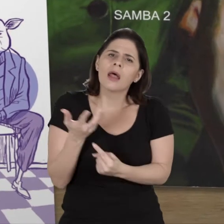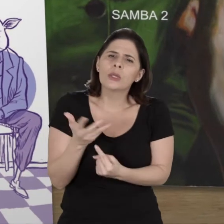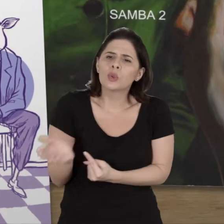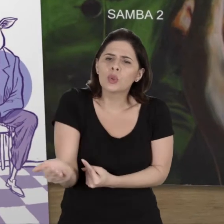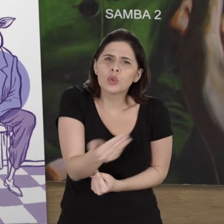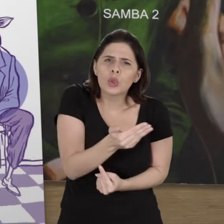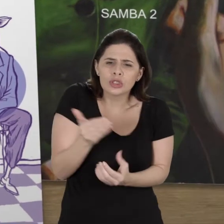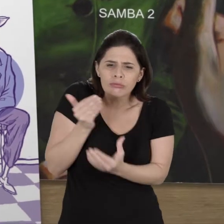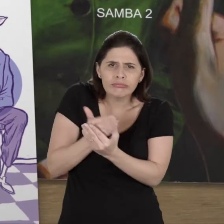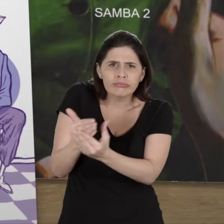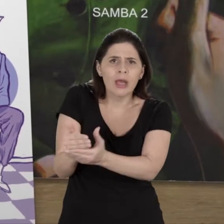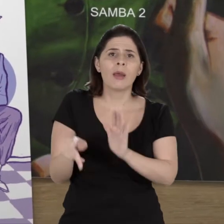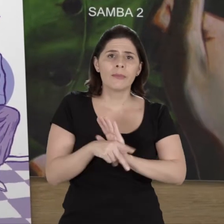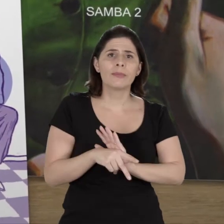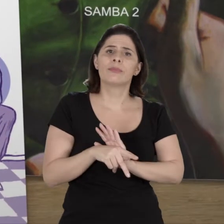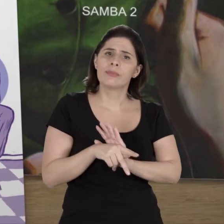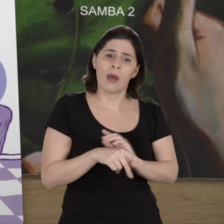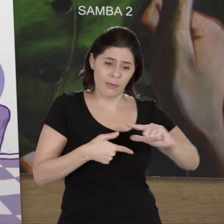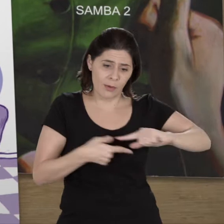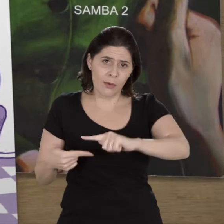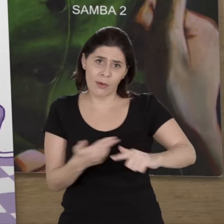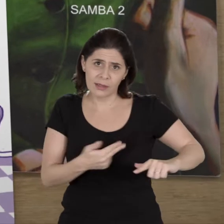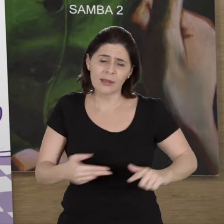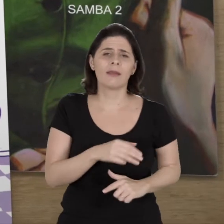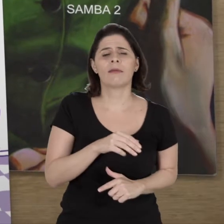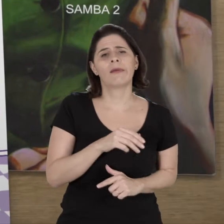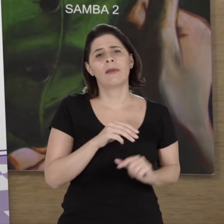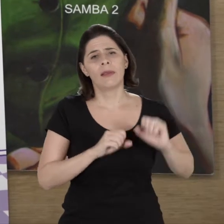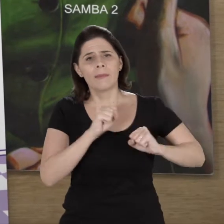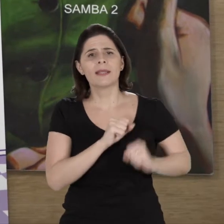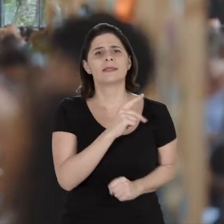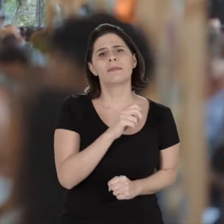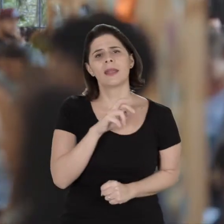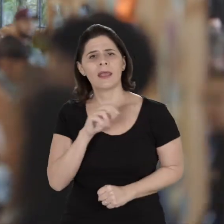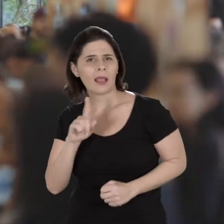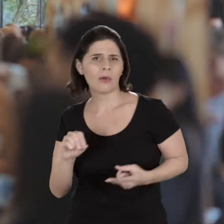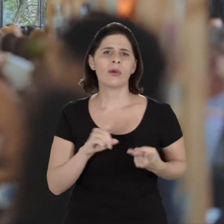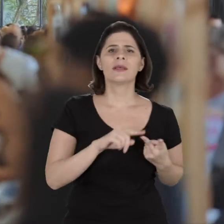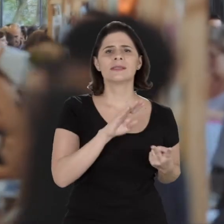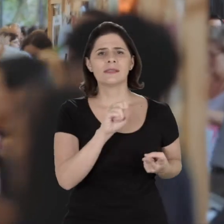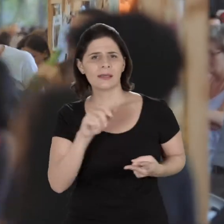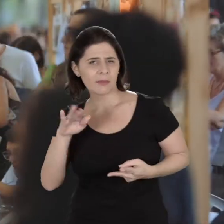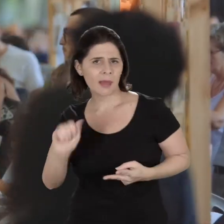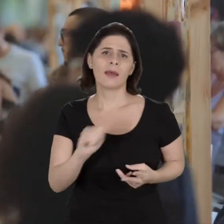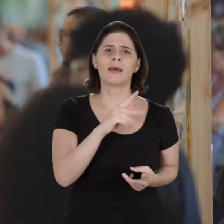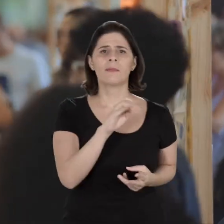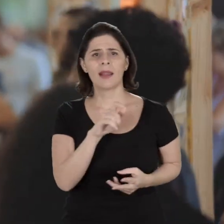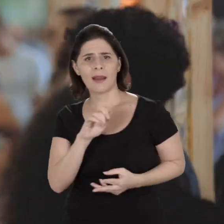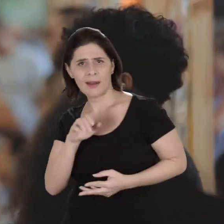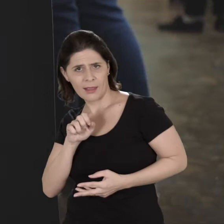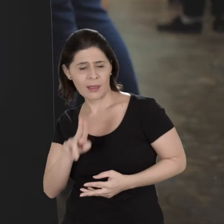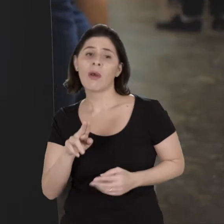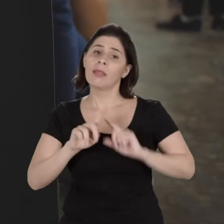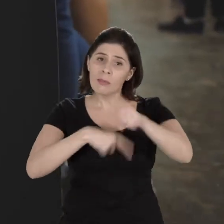antologias de quadrinhos que estavam rolando também, o pessoal da Prego, da Samba, Beleléu. E no ano seguinte a isso surgiu a Feira Plana, que trouxe uma